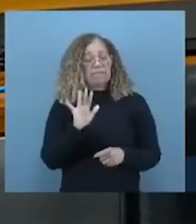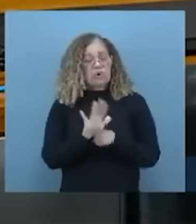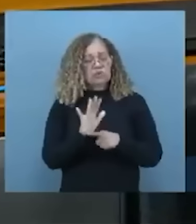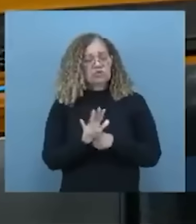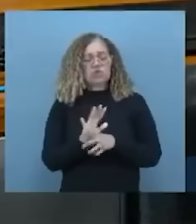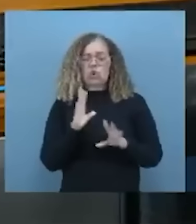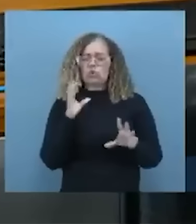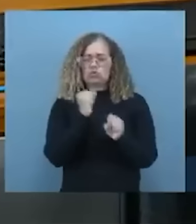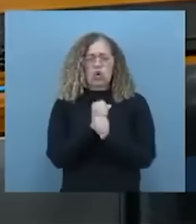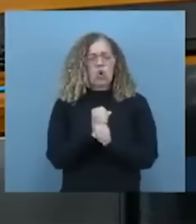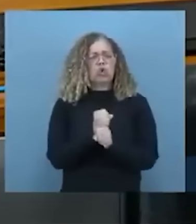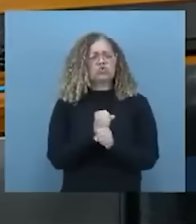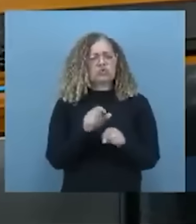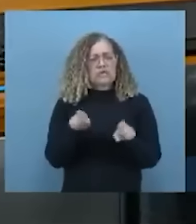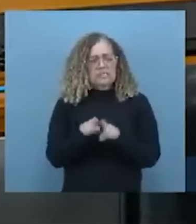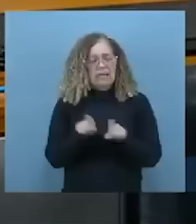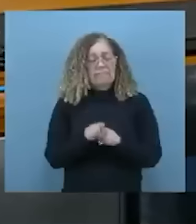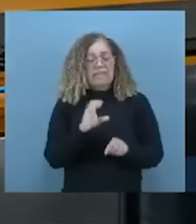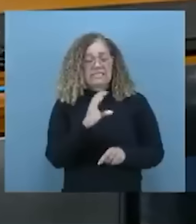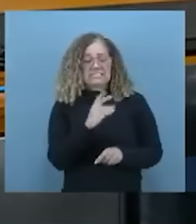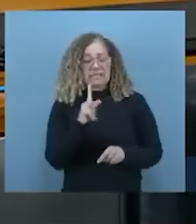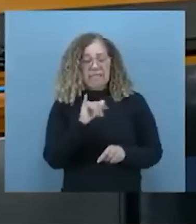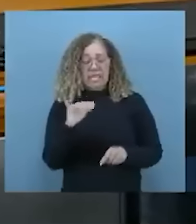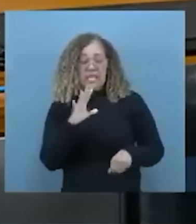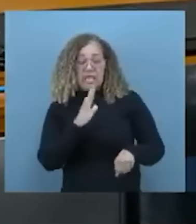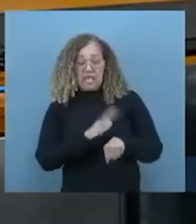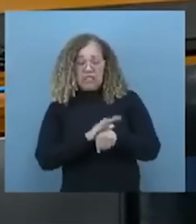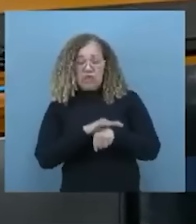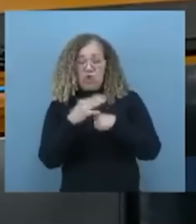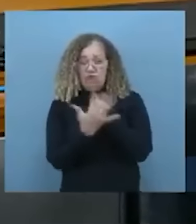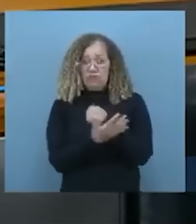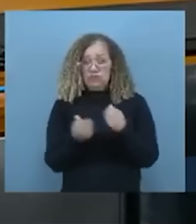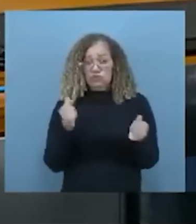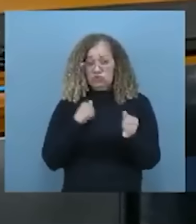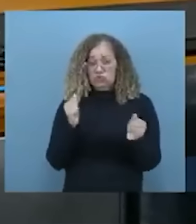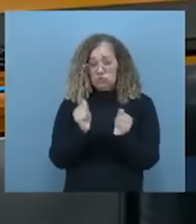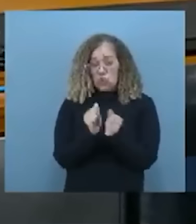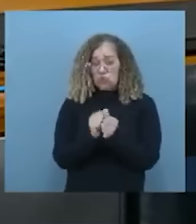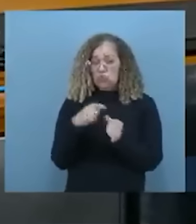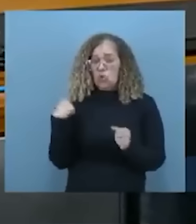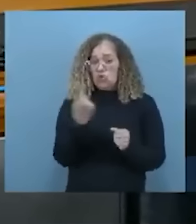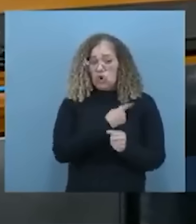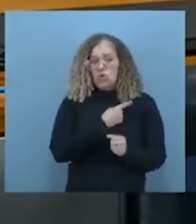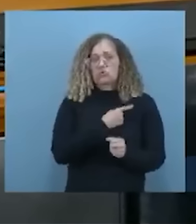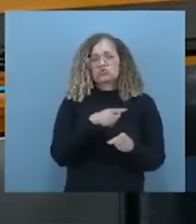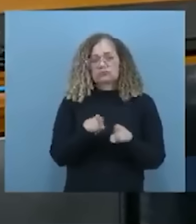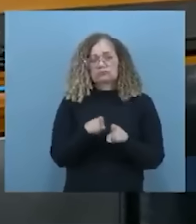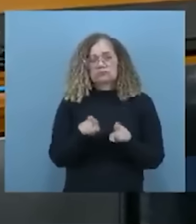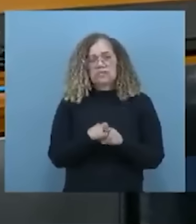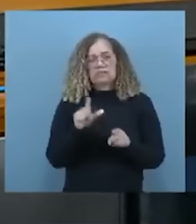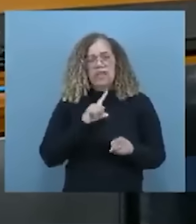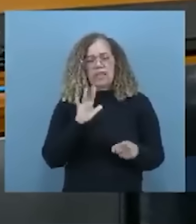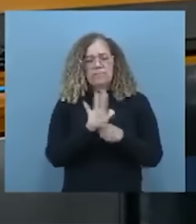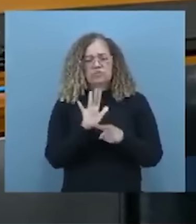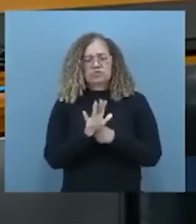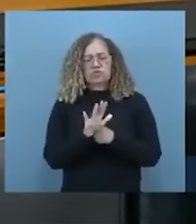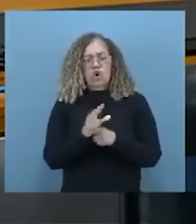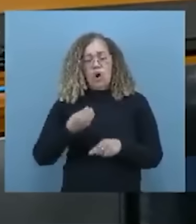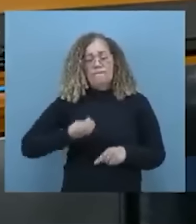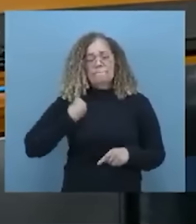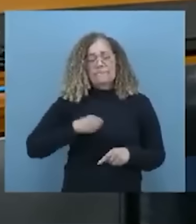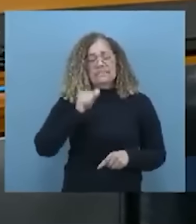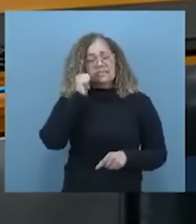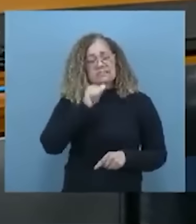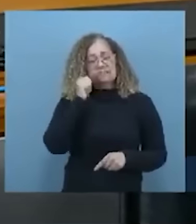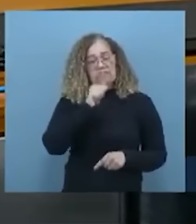sobretudo na CPI da covid quando ela juntamente conosco nós impusemos a presença feminina naquela naquele